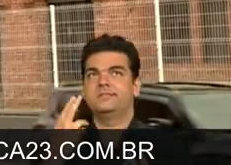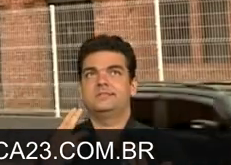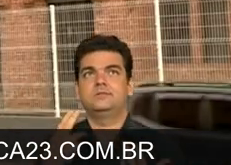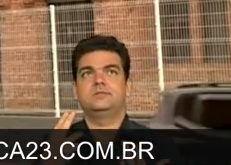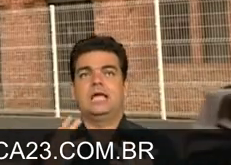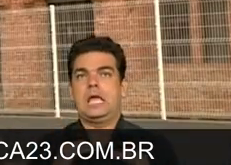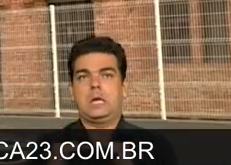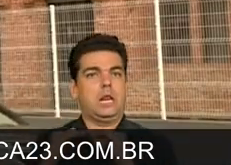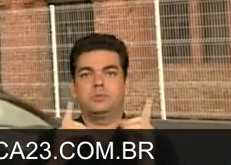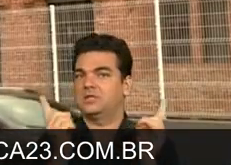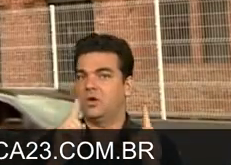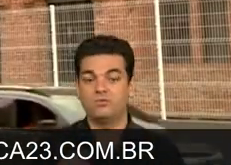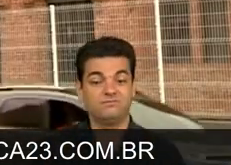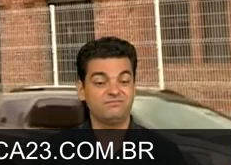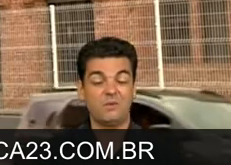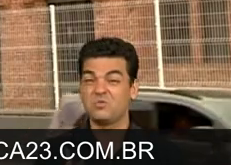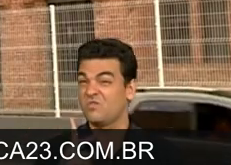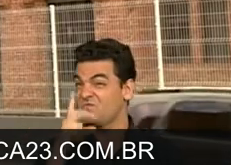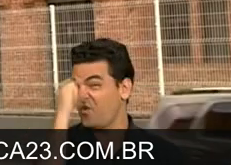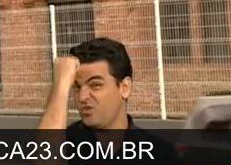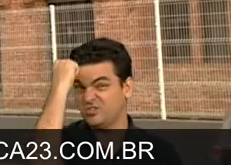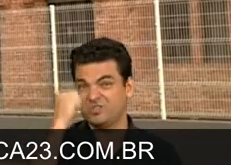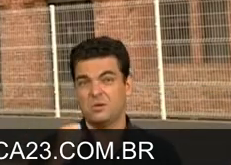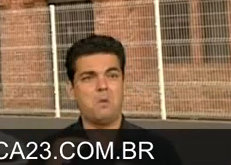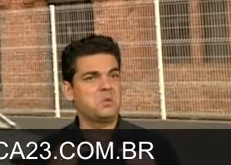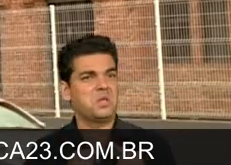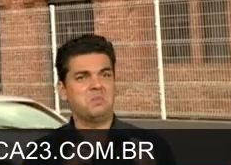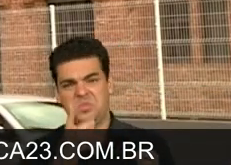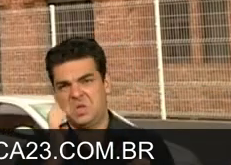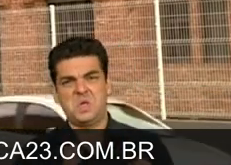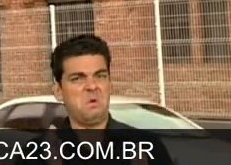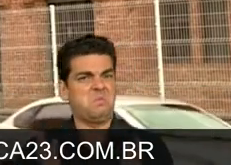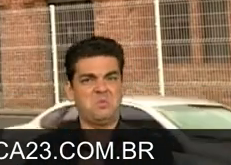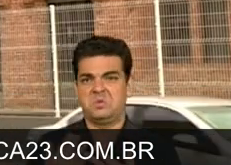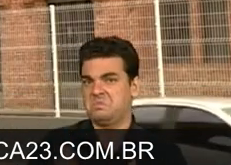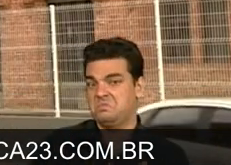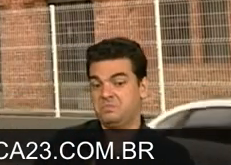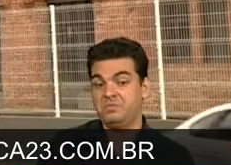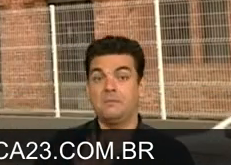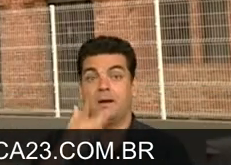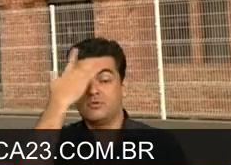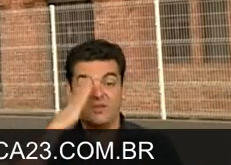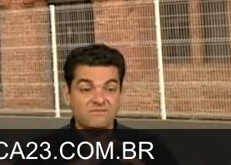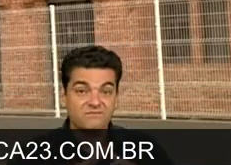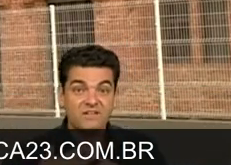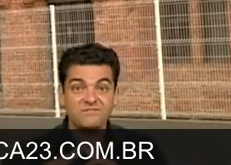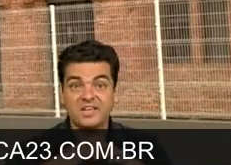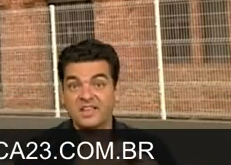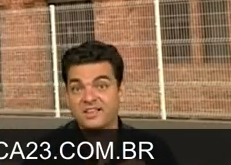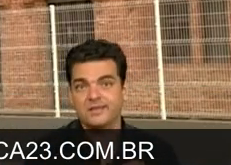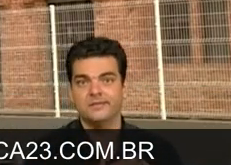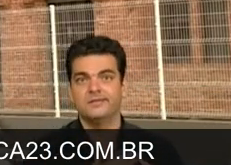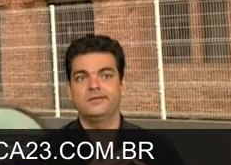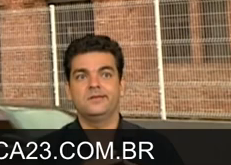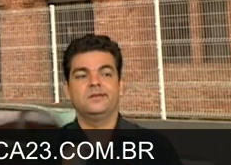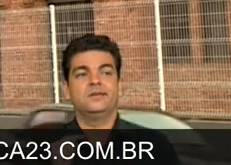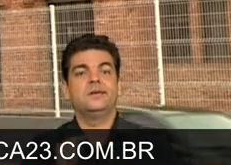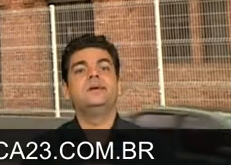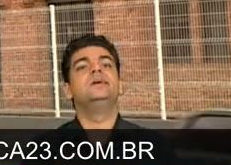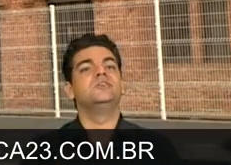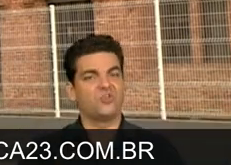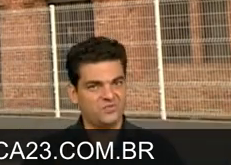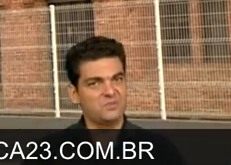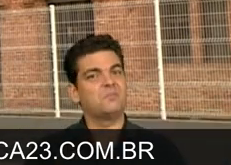democráticas. Afetam de forma desigual ricos e pobres. Quem mora em favelas e comunidades, por exemplo,